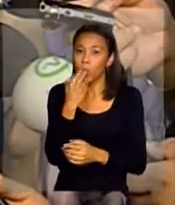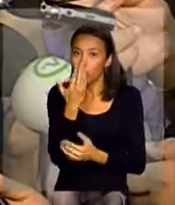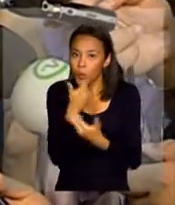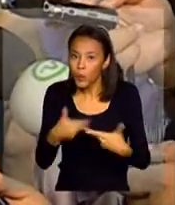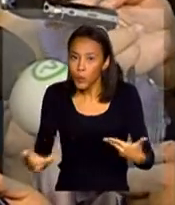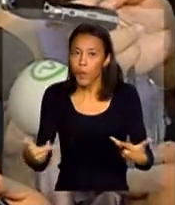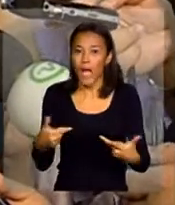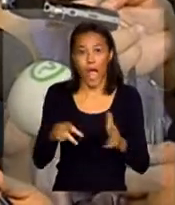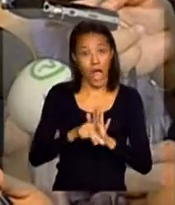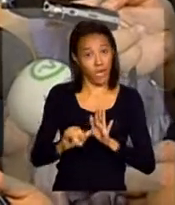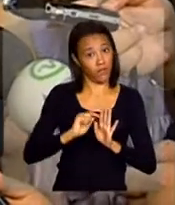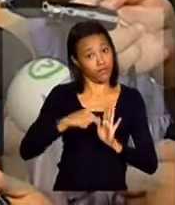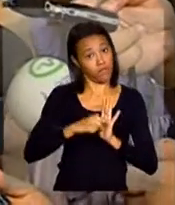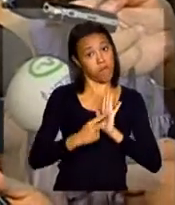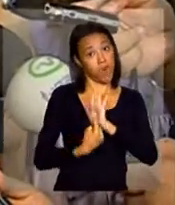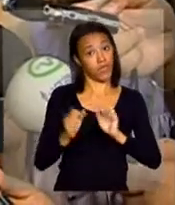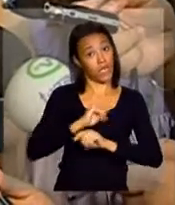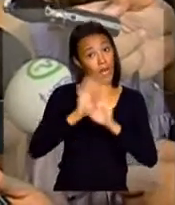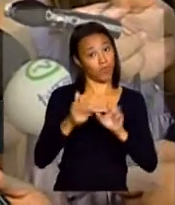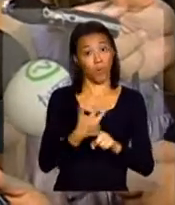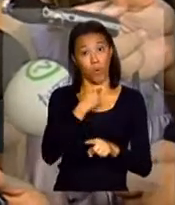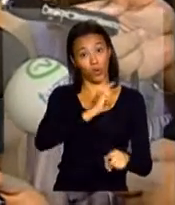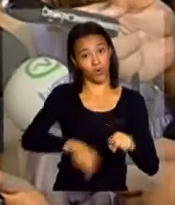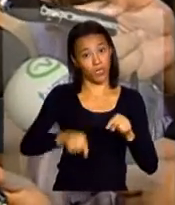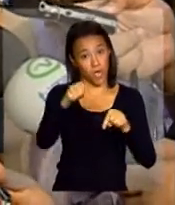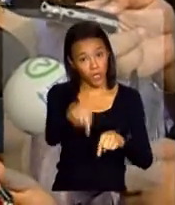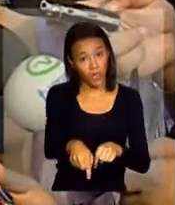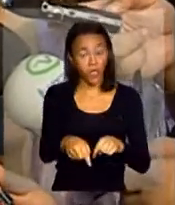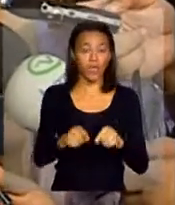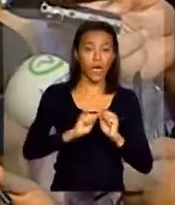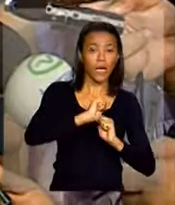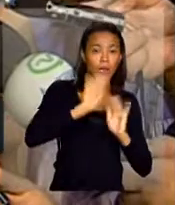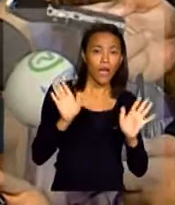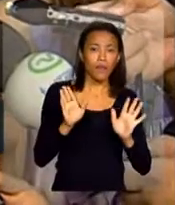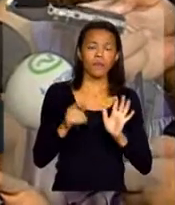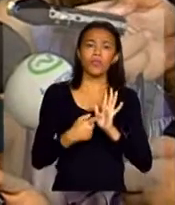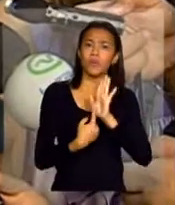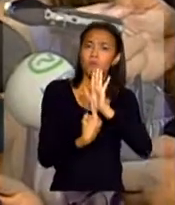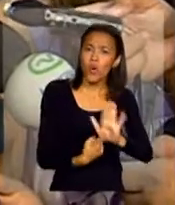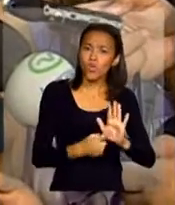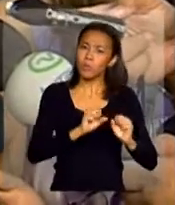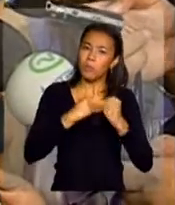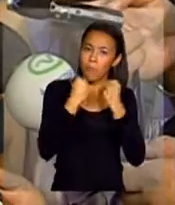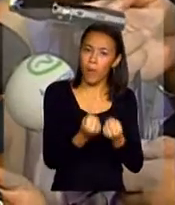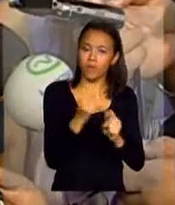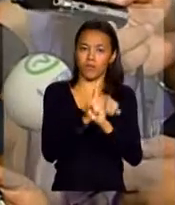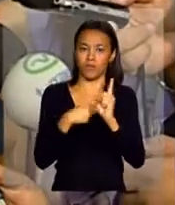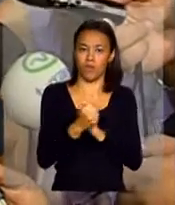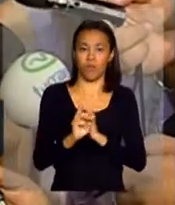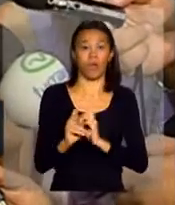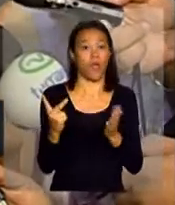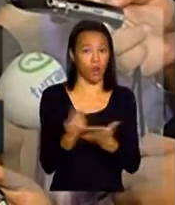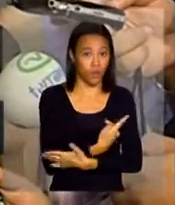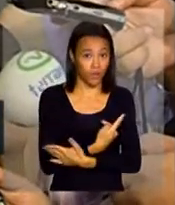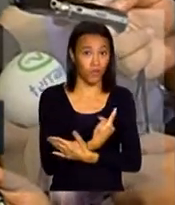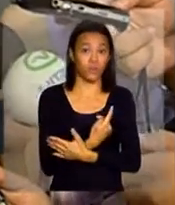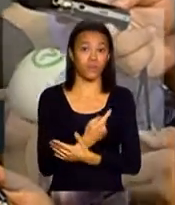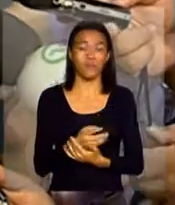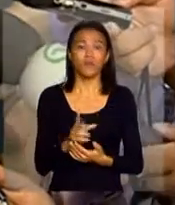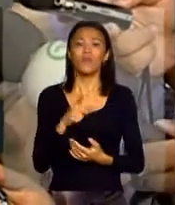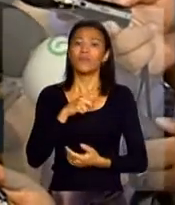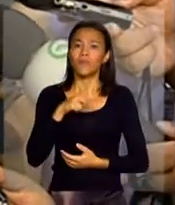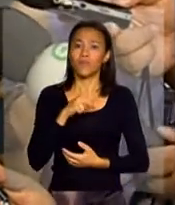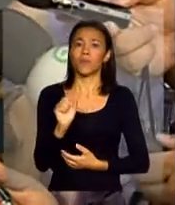especifica. Deixa claro onde é que você não deve produzir e dá a situação de impacto social, de utilidade pública, de baixo impacto, enfim,